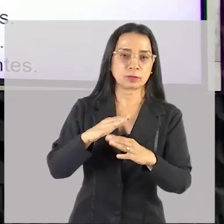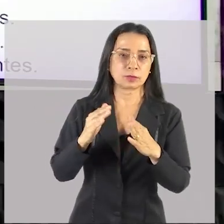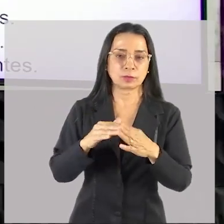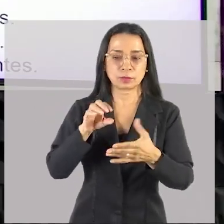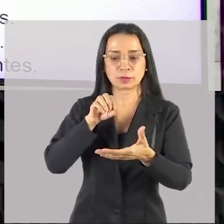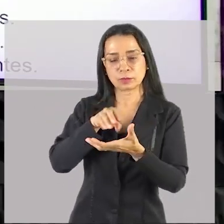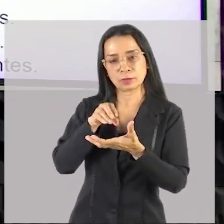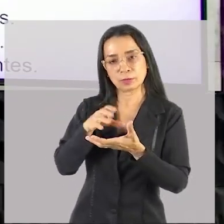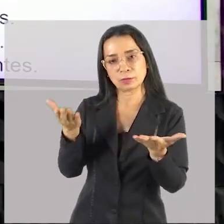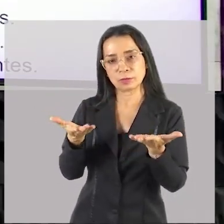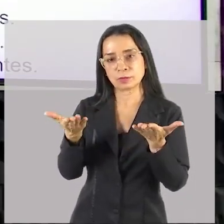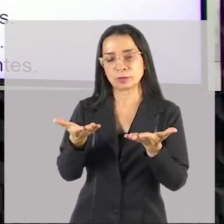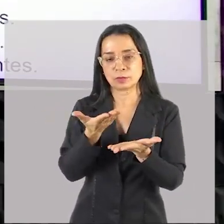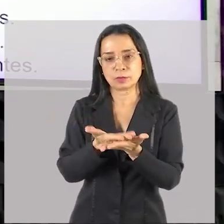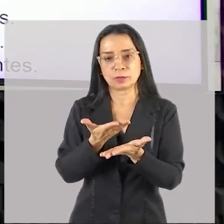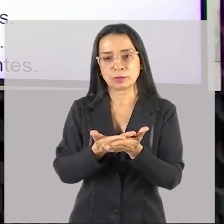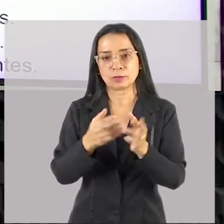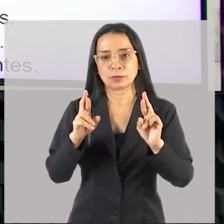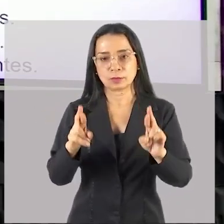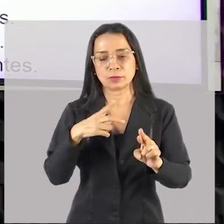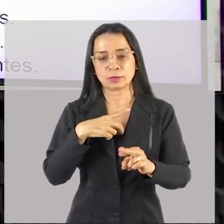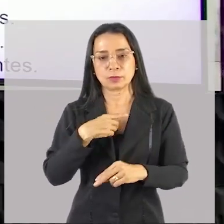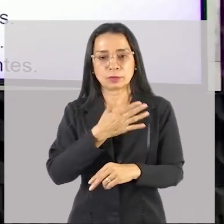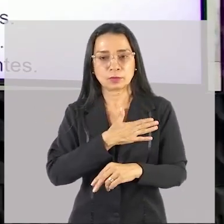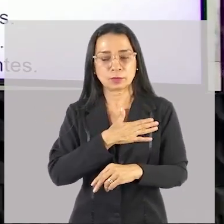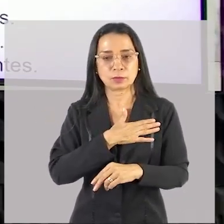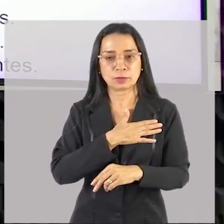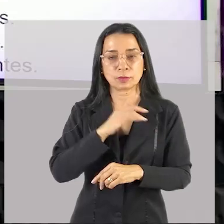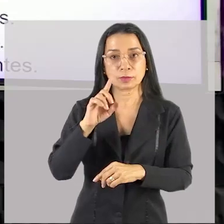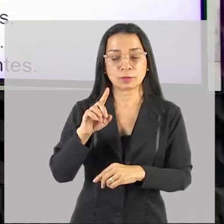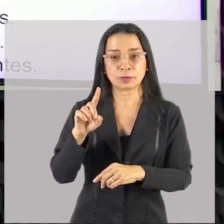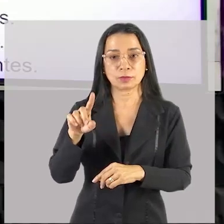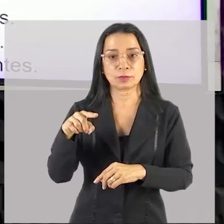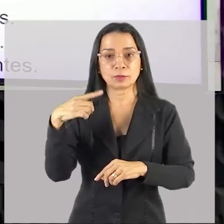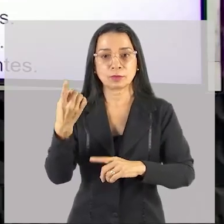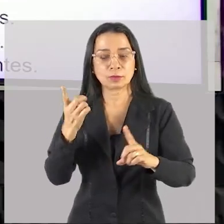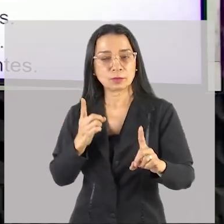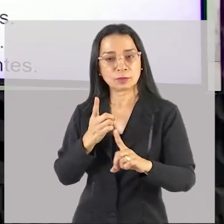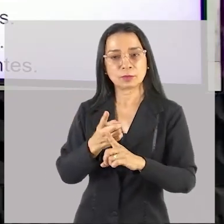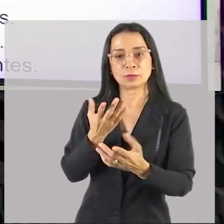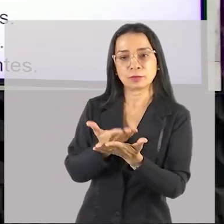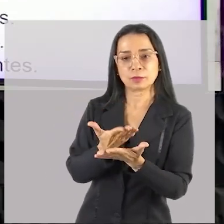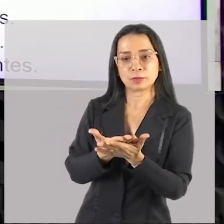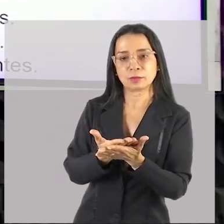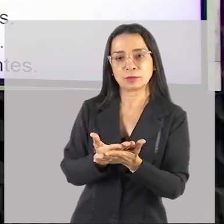Beleza? Então a gente descarta também. Razão e as verdades transcendentes.